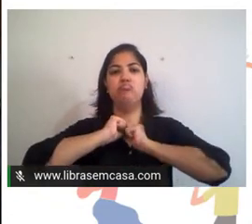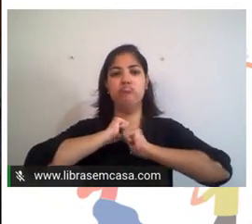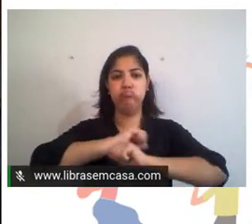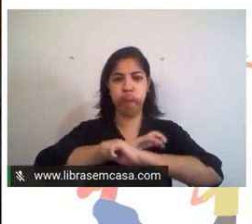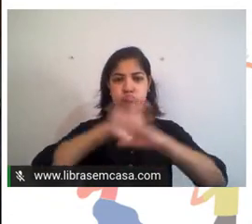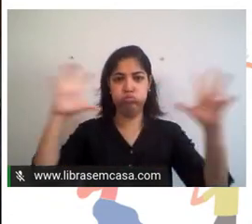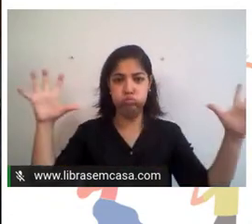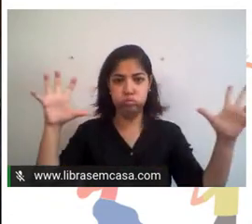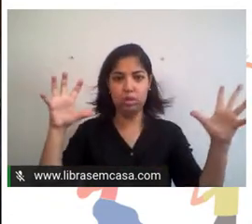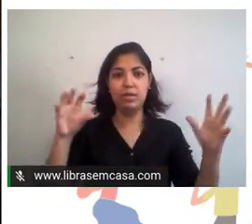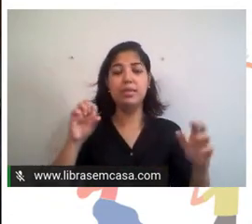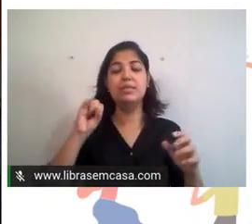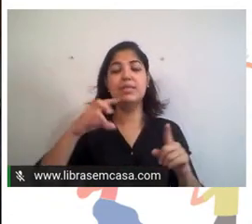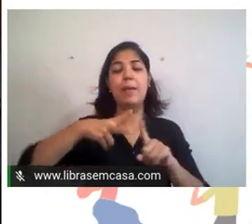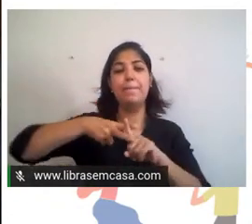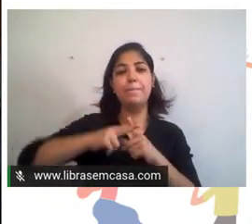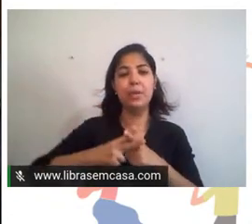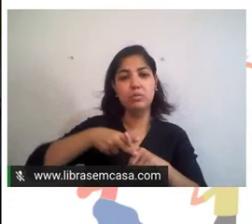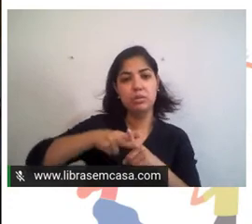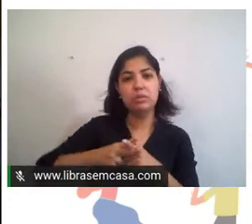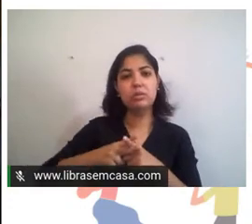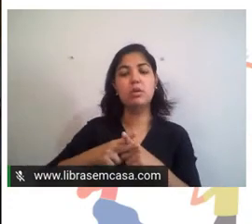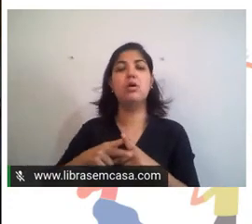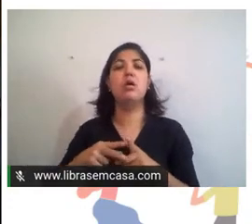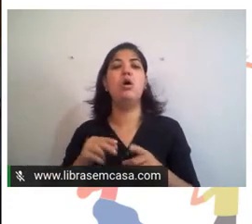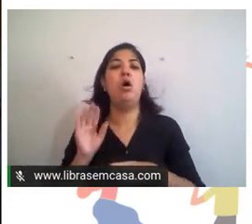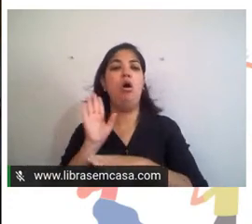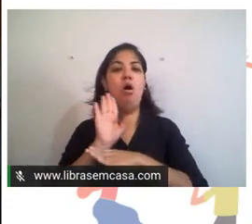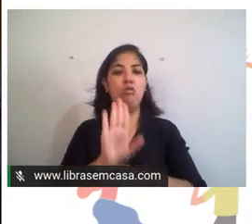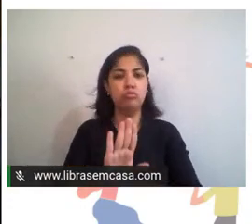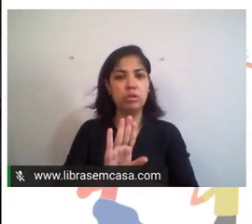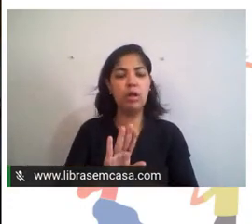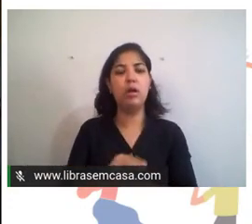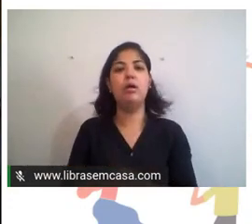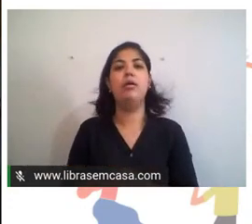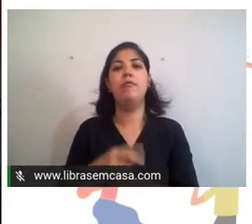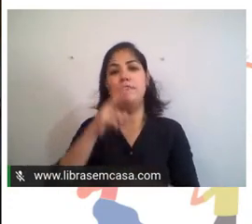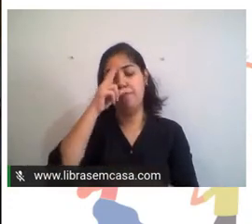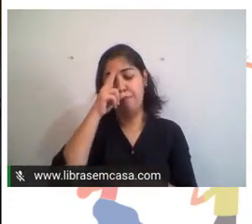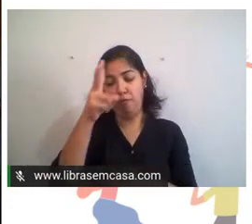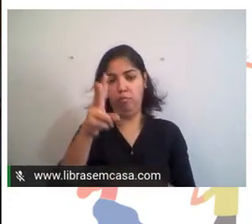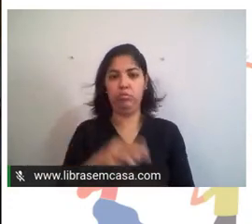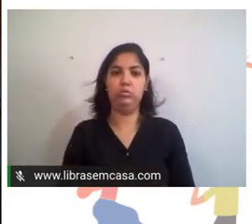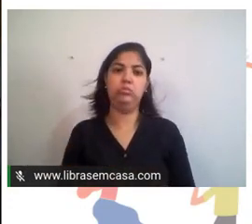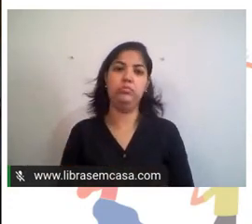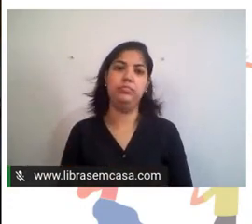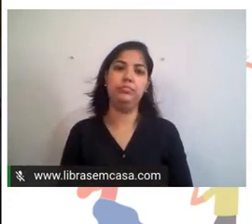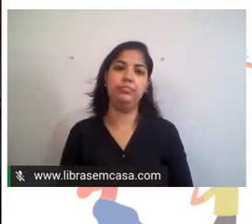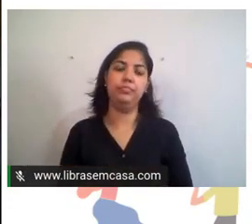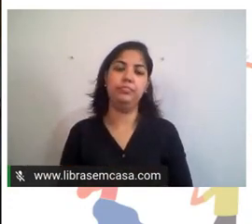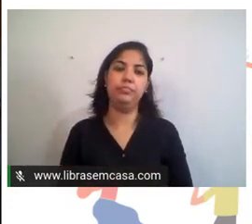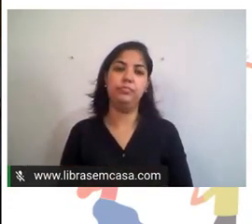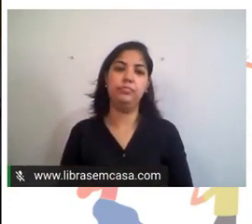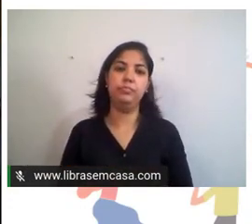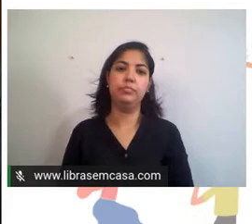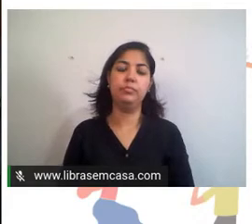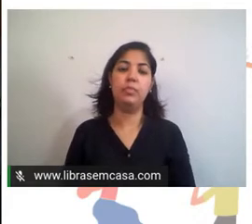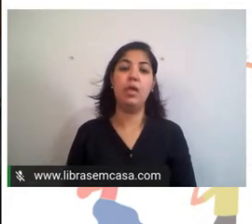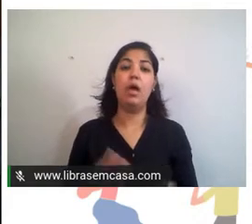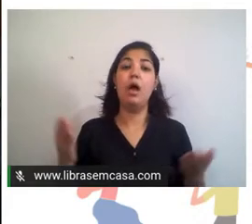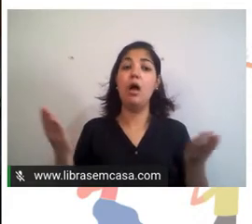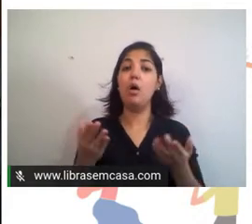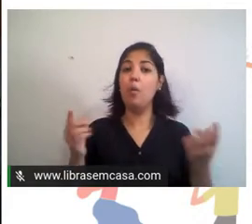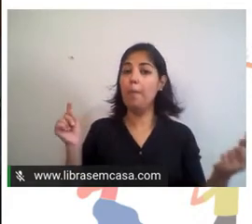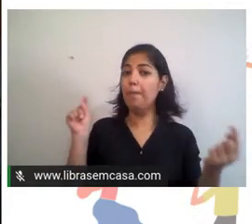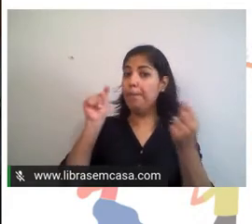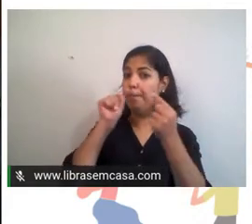de manutenção dos serviços ecossistêmicos de uma maneira muito forte, né? Bom, do ponto de vista das